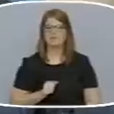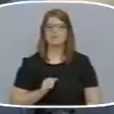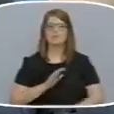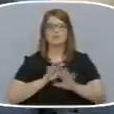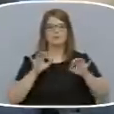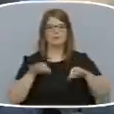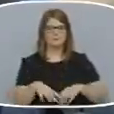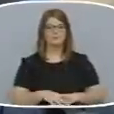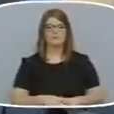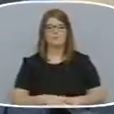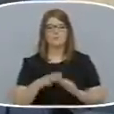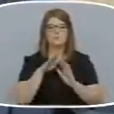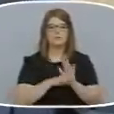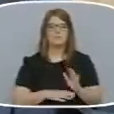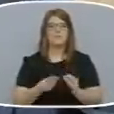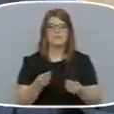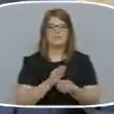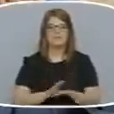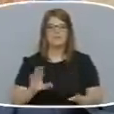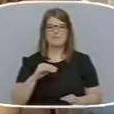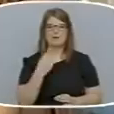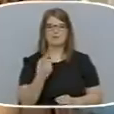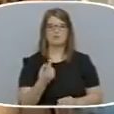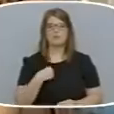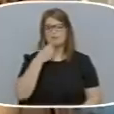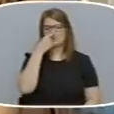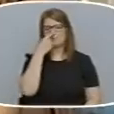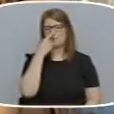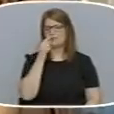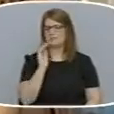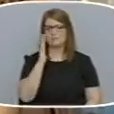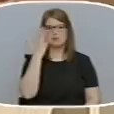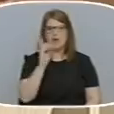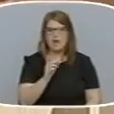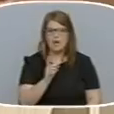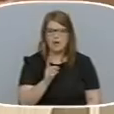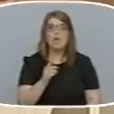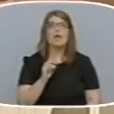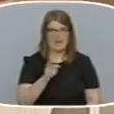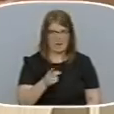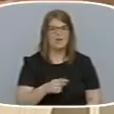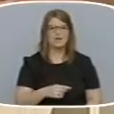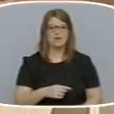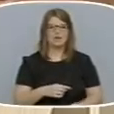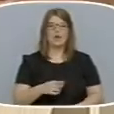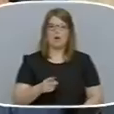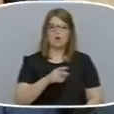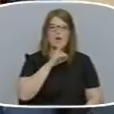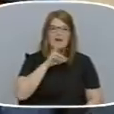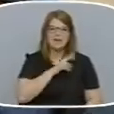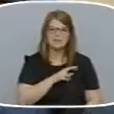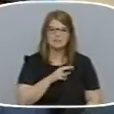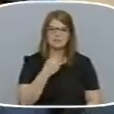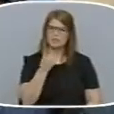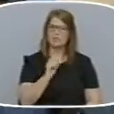está. Vamos a mais um programa infantil. Vamos. E desta feita é o meu favorito. Eu vou... Assim, não! É. O Raça do Rato. Não digas